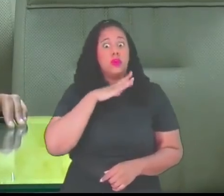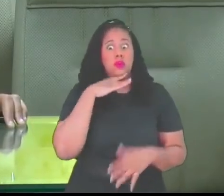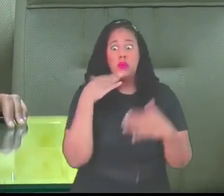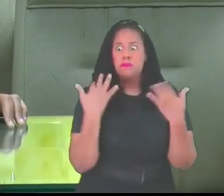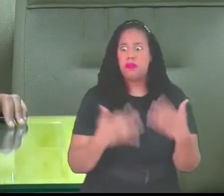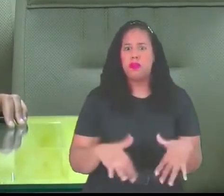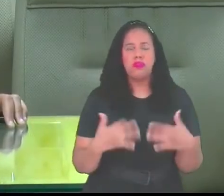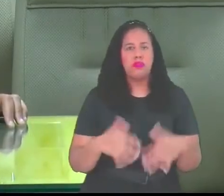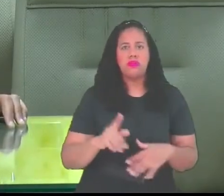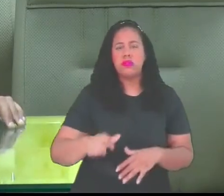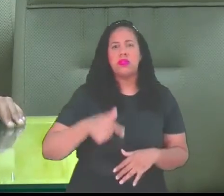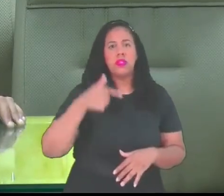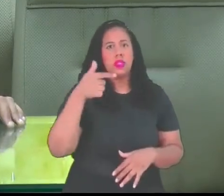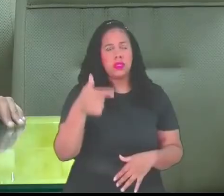veio afetar os seus rins,